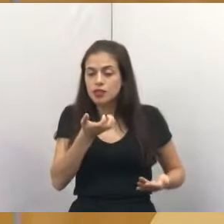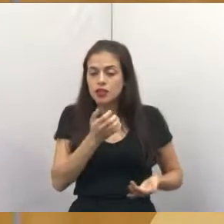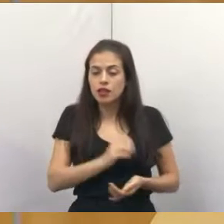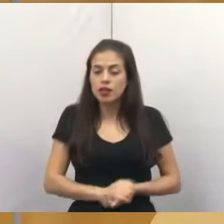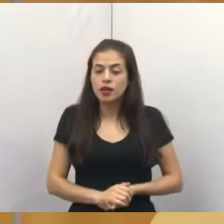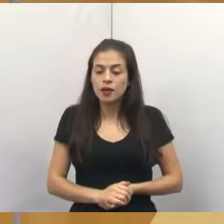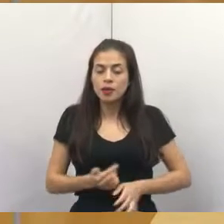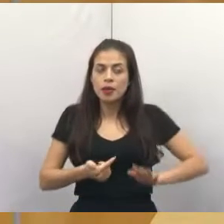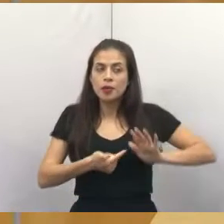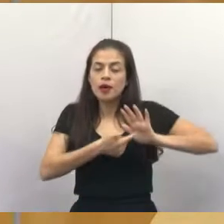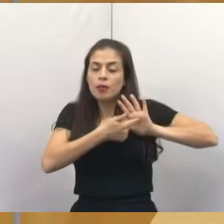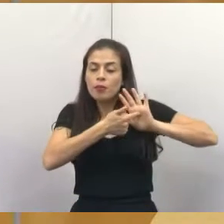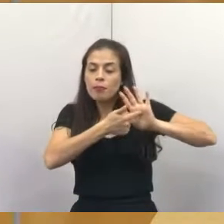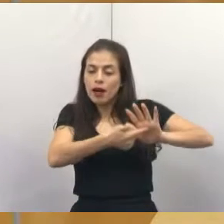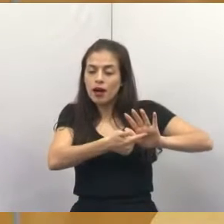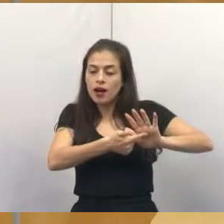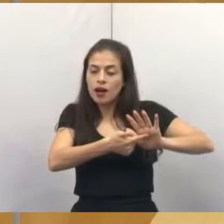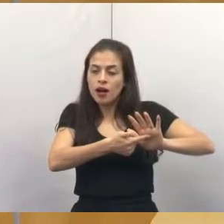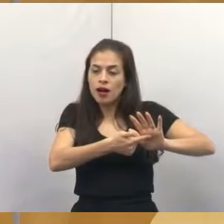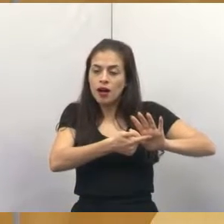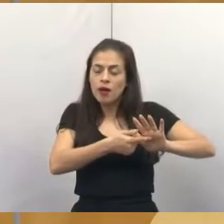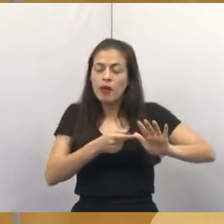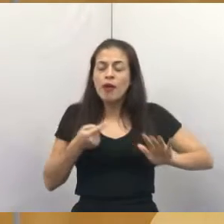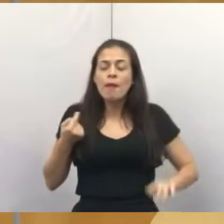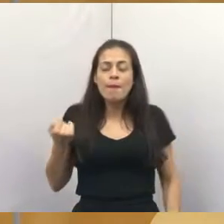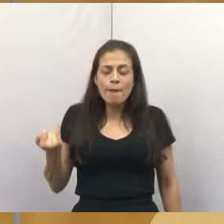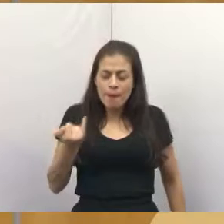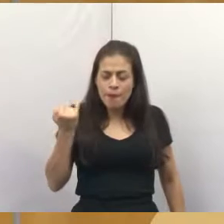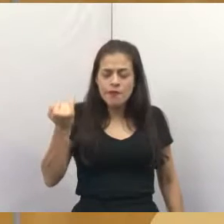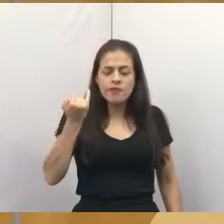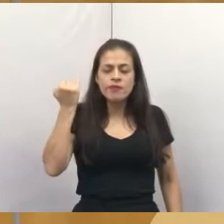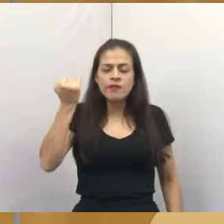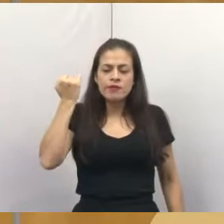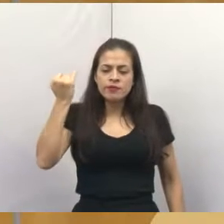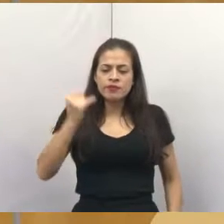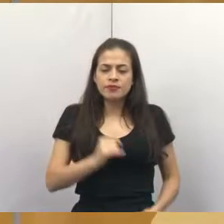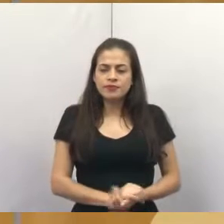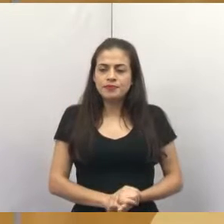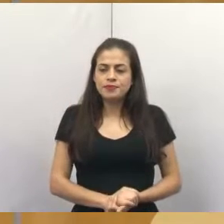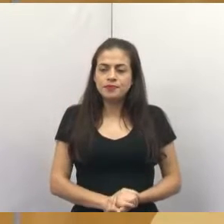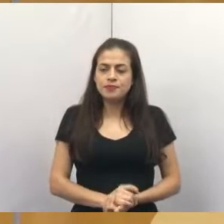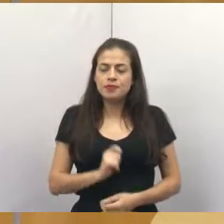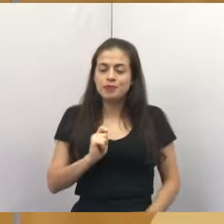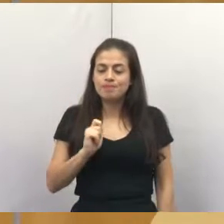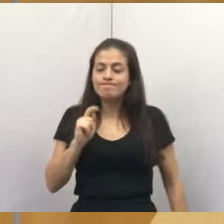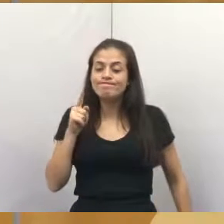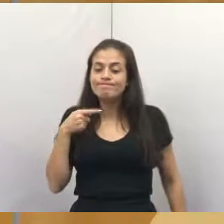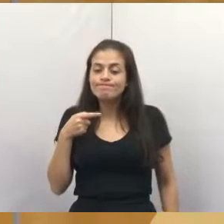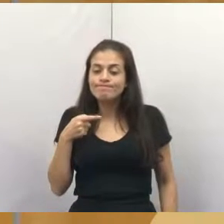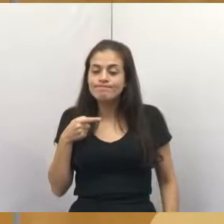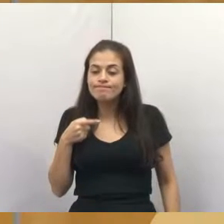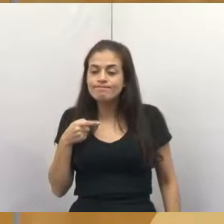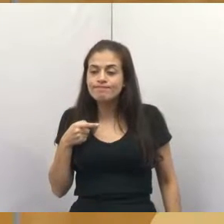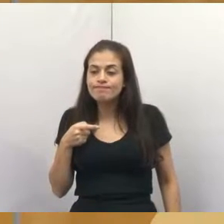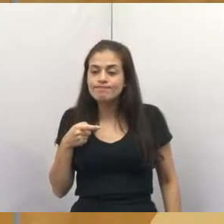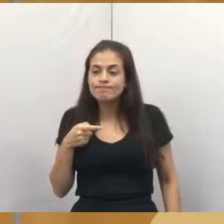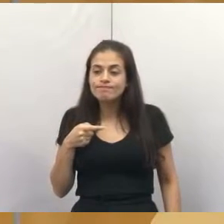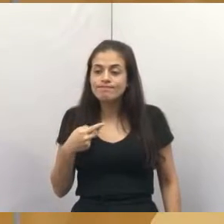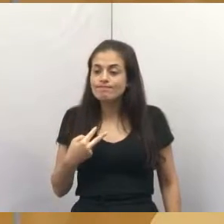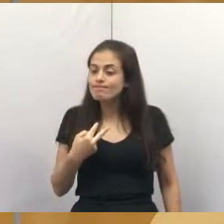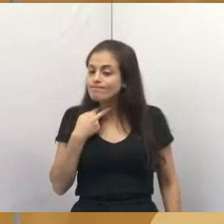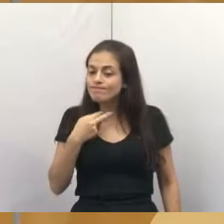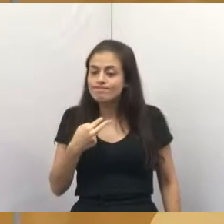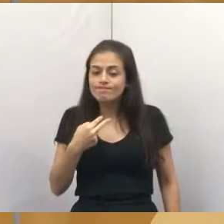pegar como destaque esse ponto fundamental, que é a impossibilidade de